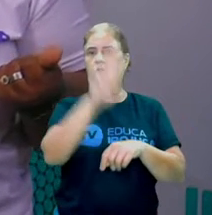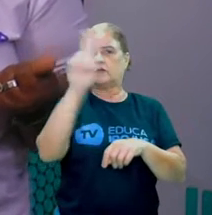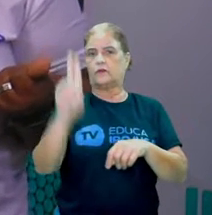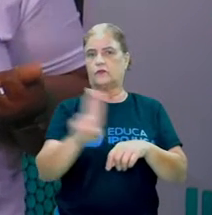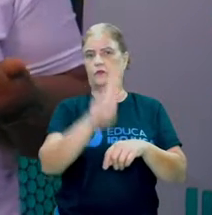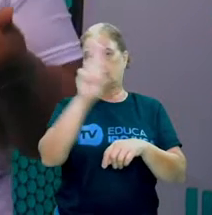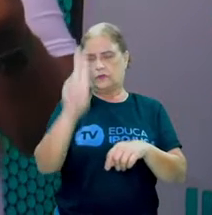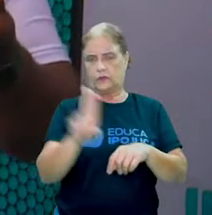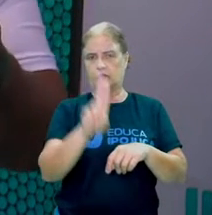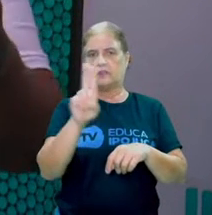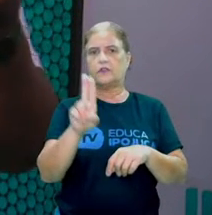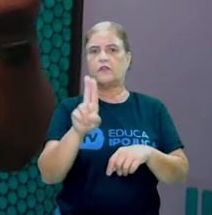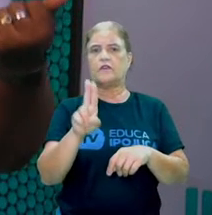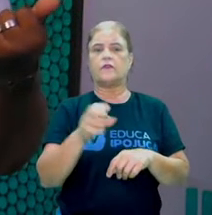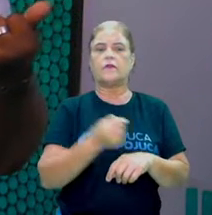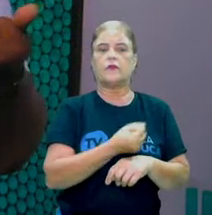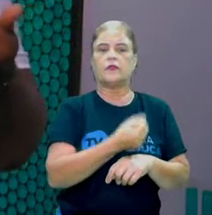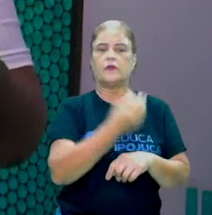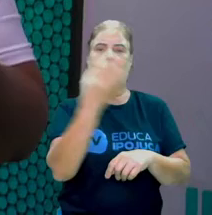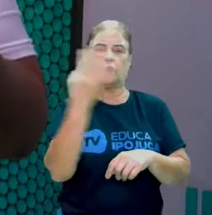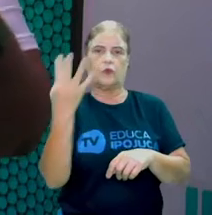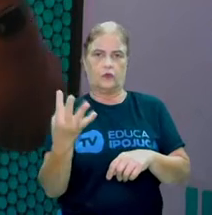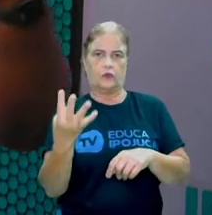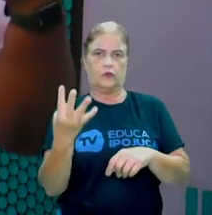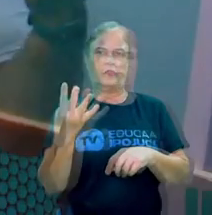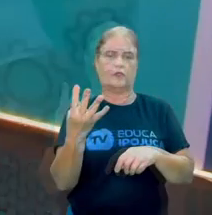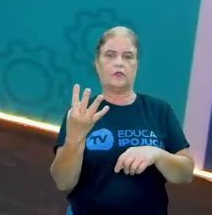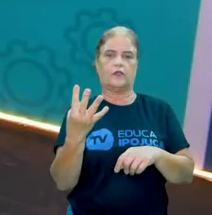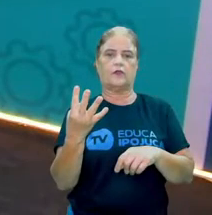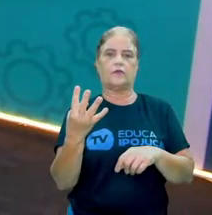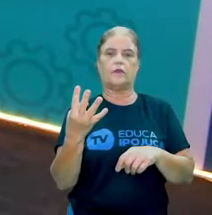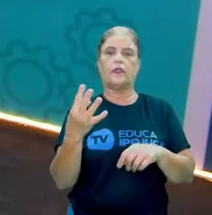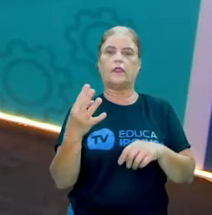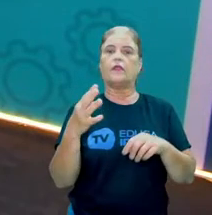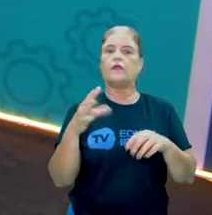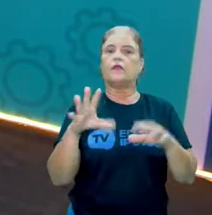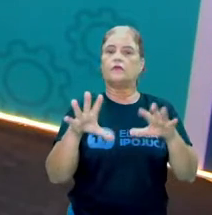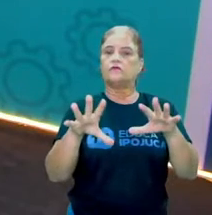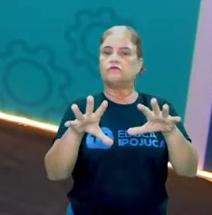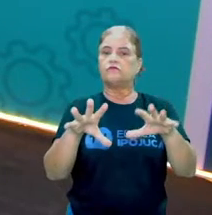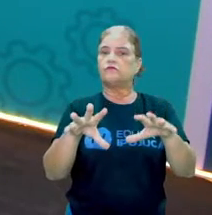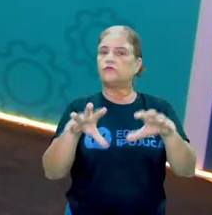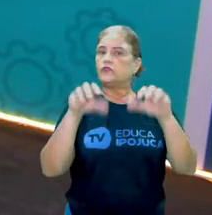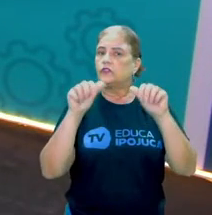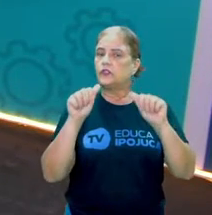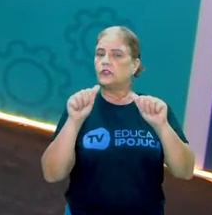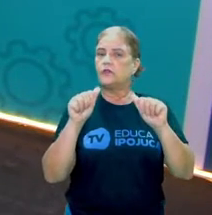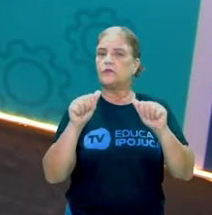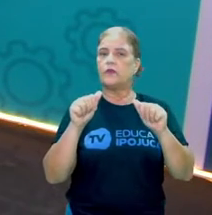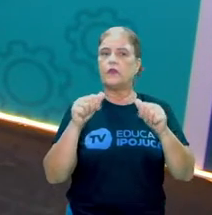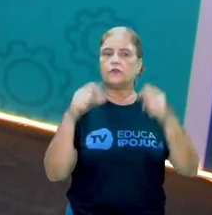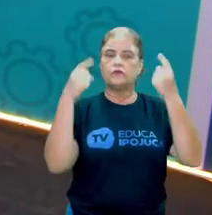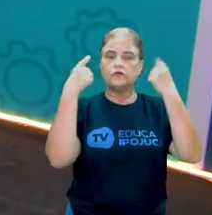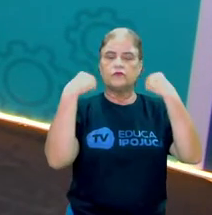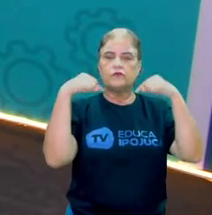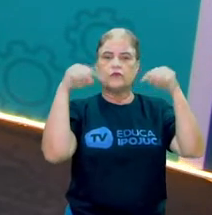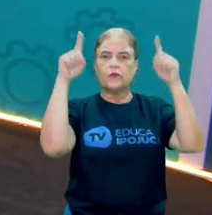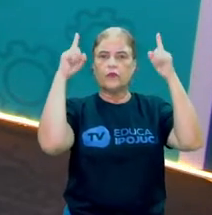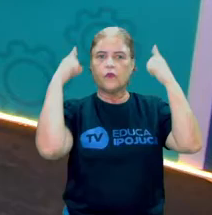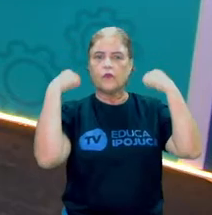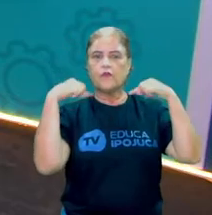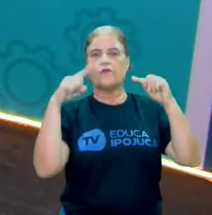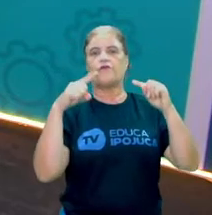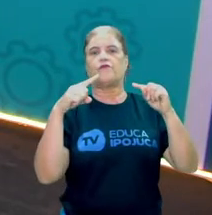como recurso para contar os seus rebanhos, a quantidade de ovelhas ou